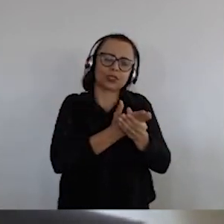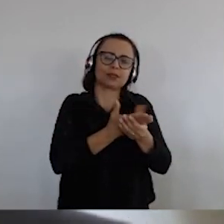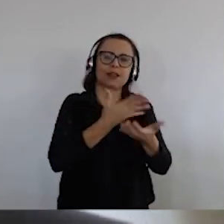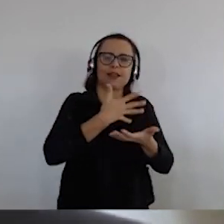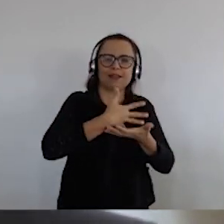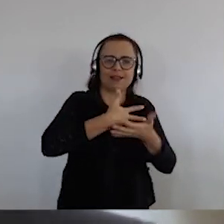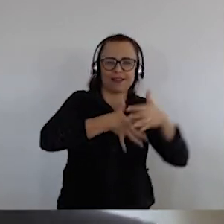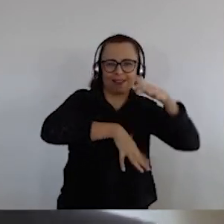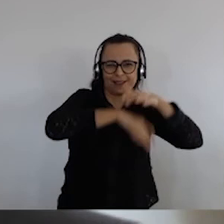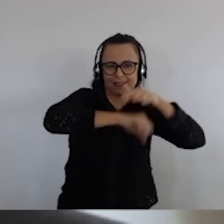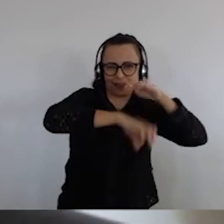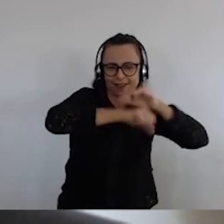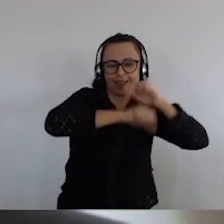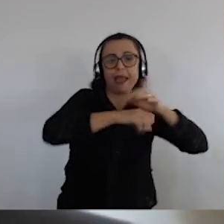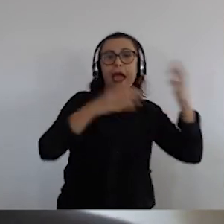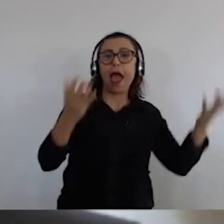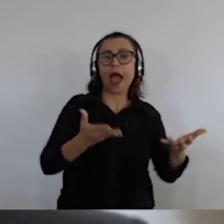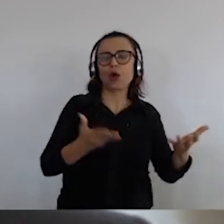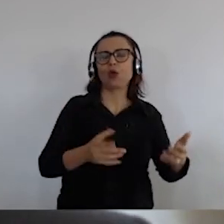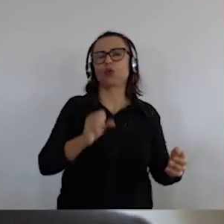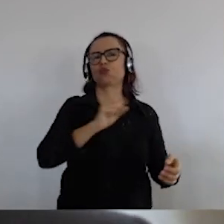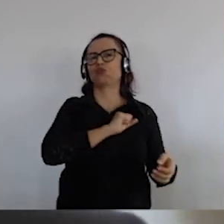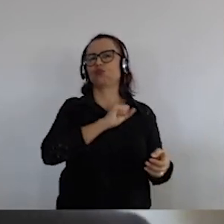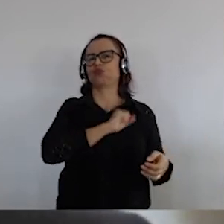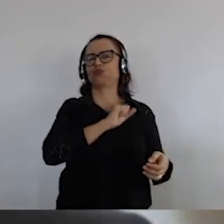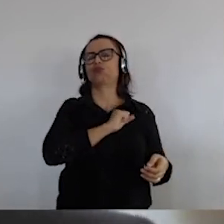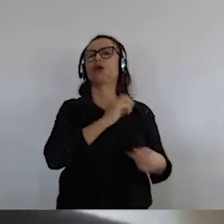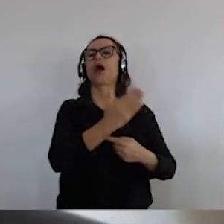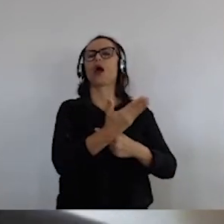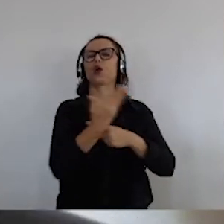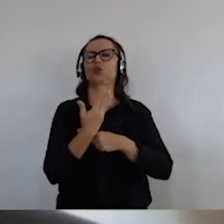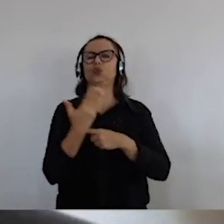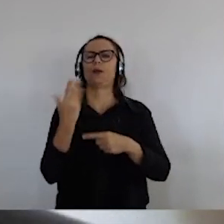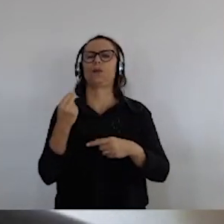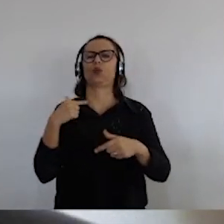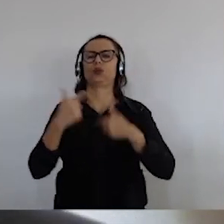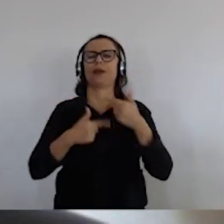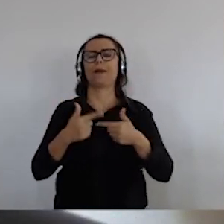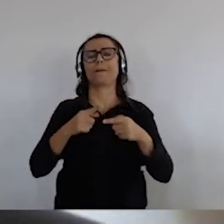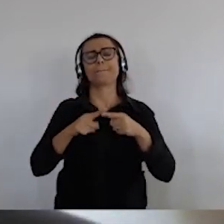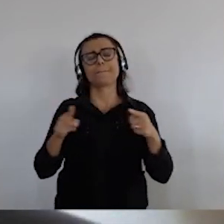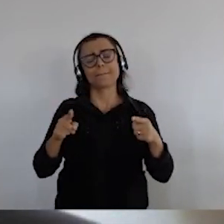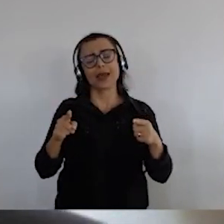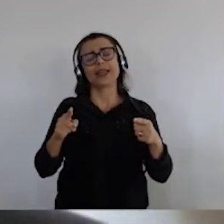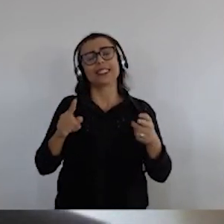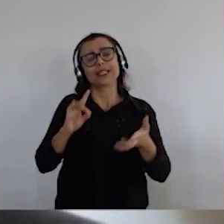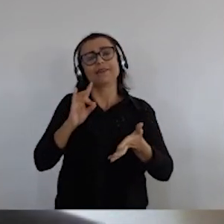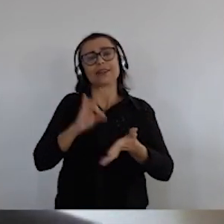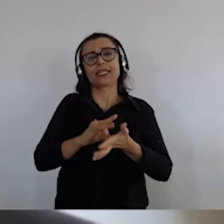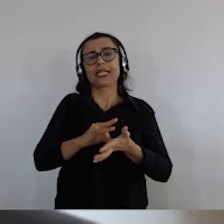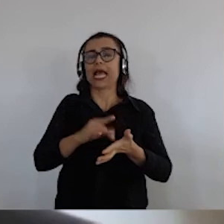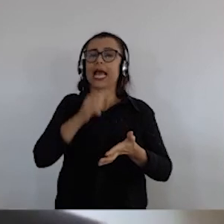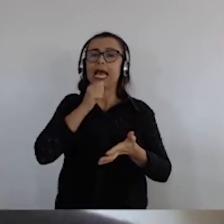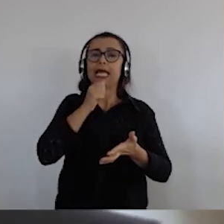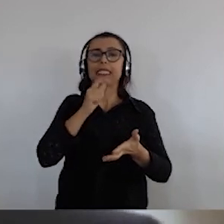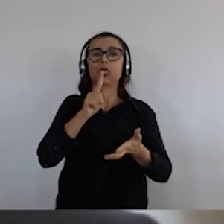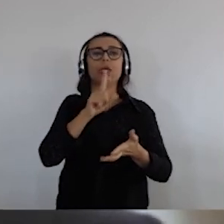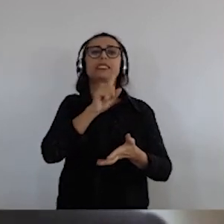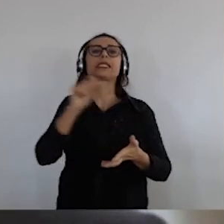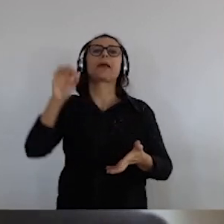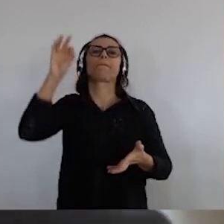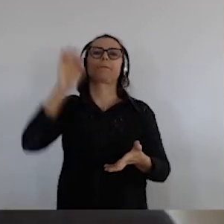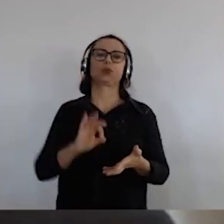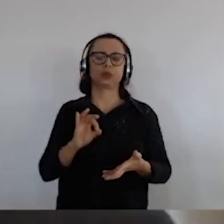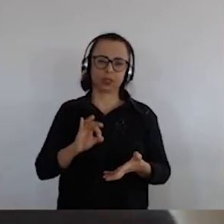facilitado muito o nosso trabalho nesse período, muito mesmo, mas, na verdade, não supre todas as necessidades. E nós